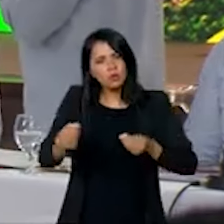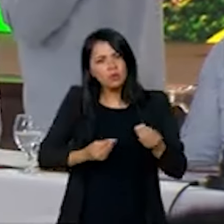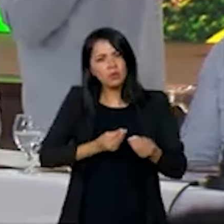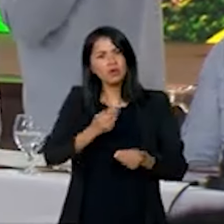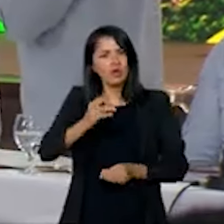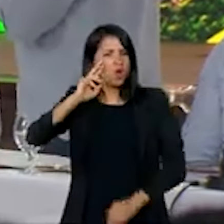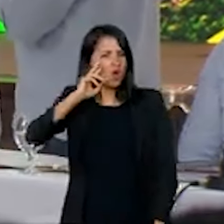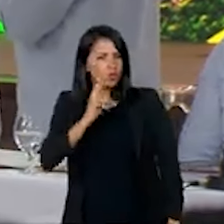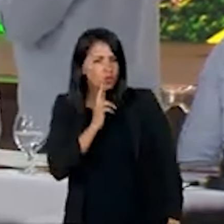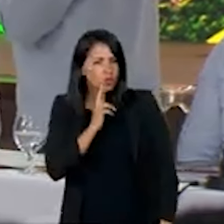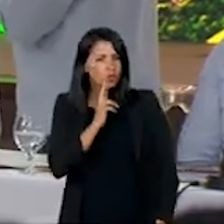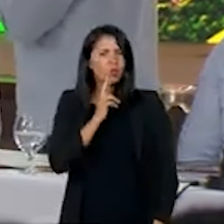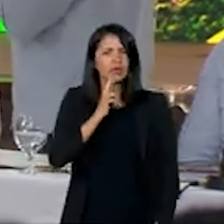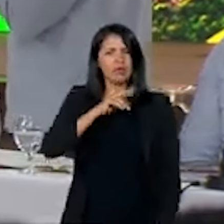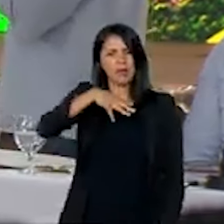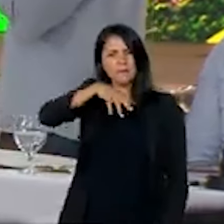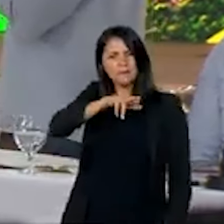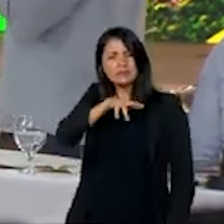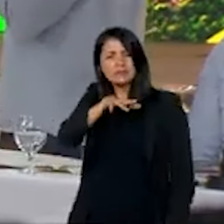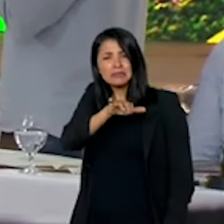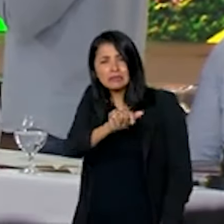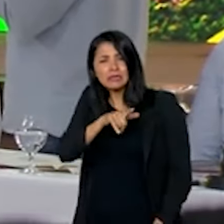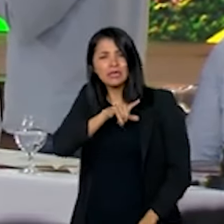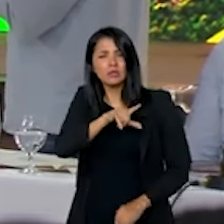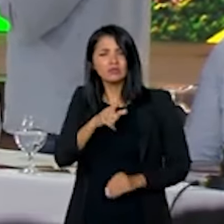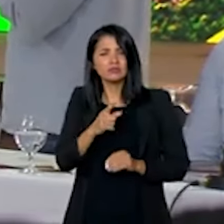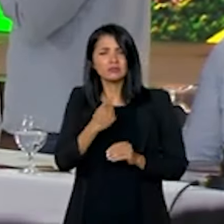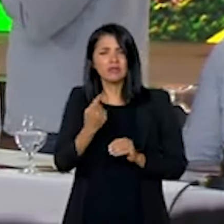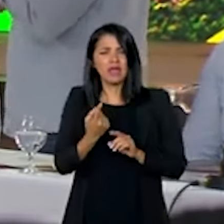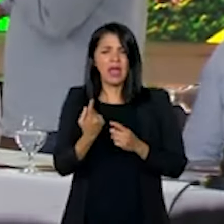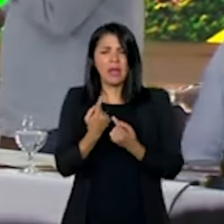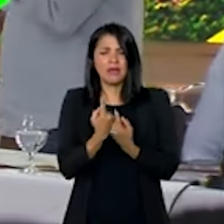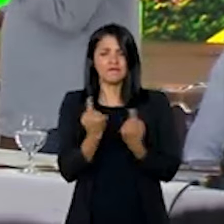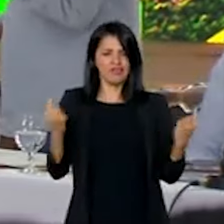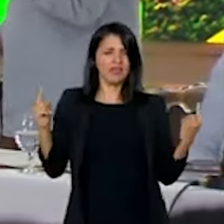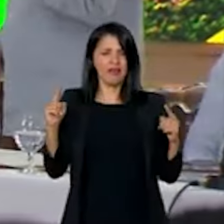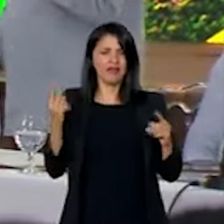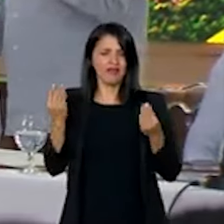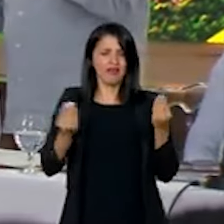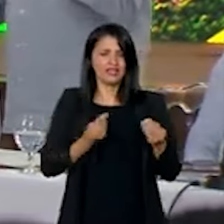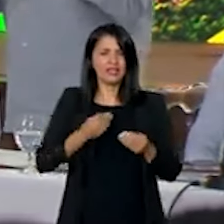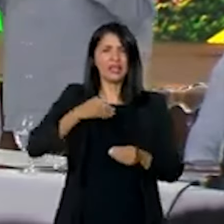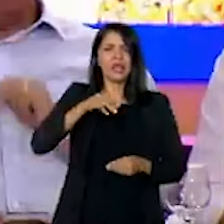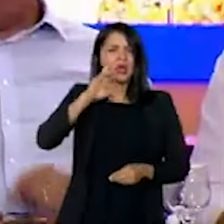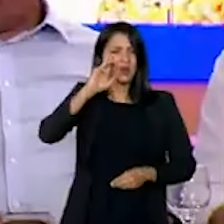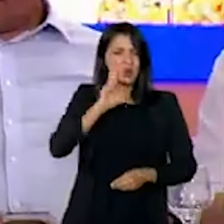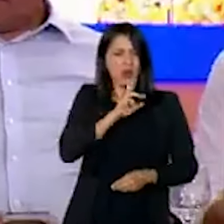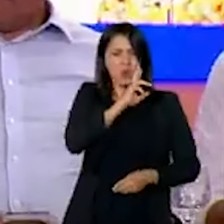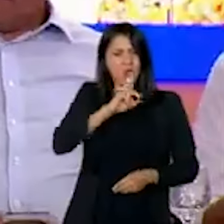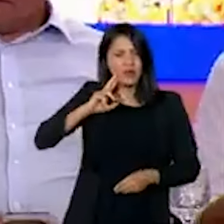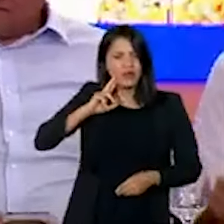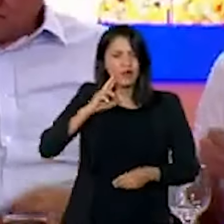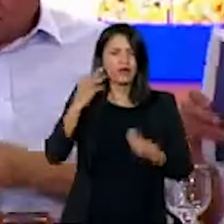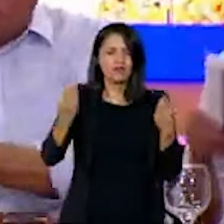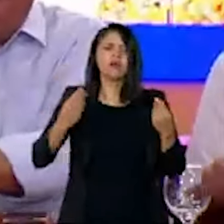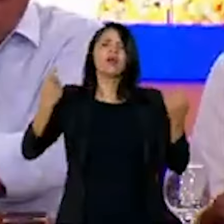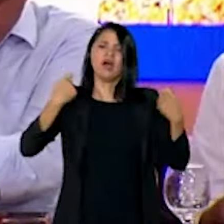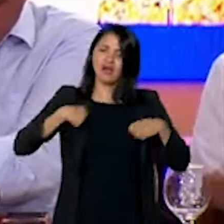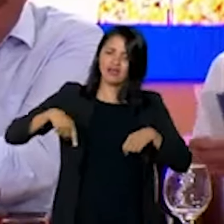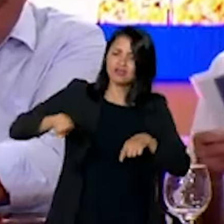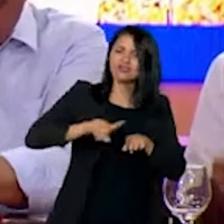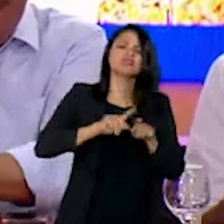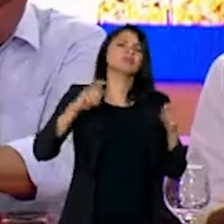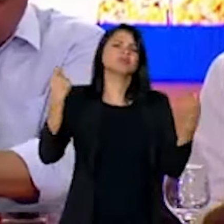Rondônia e Manaus viver uma de costa para o outro, Roraima viver de costa para o outro. É preciso que a gente